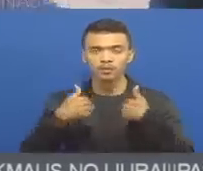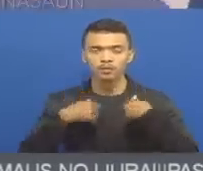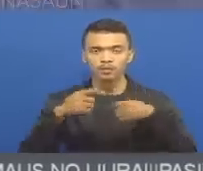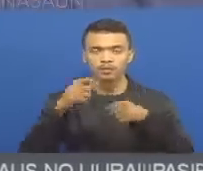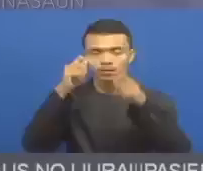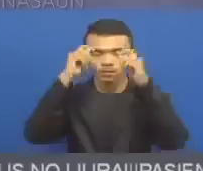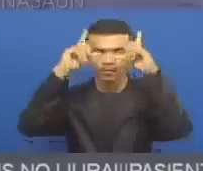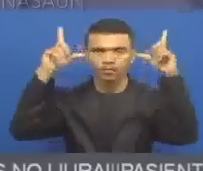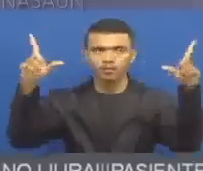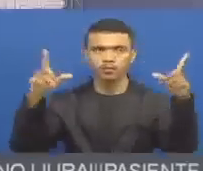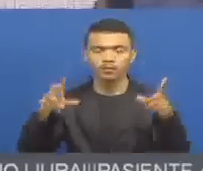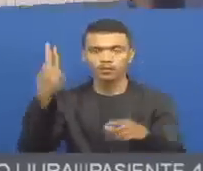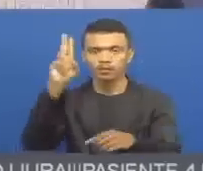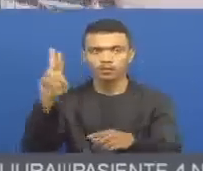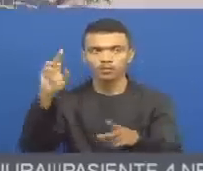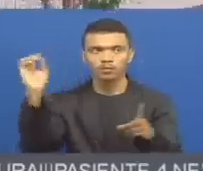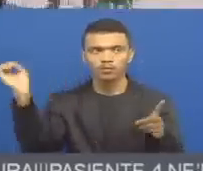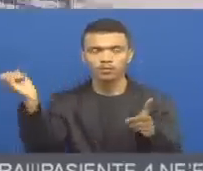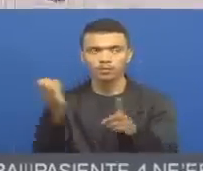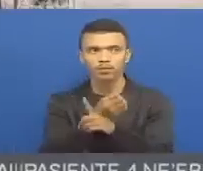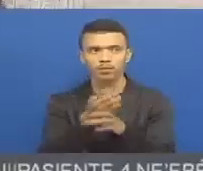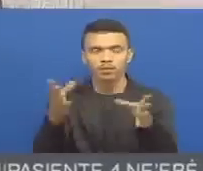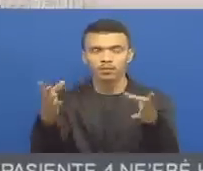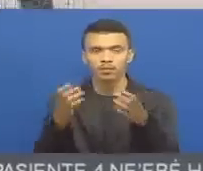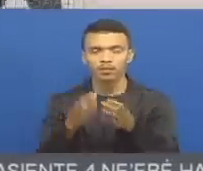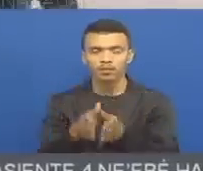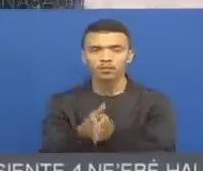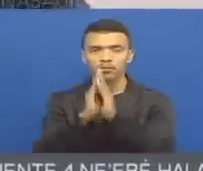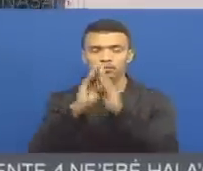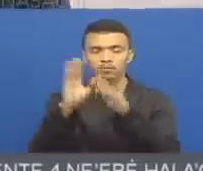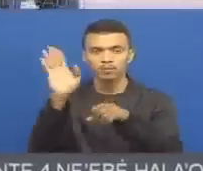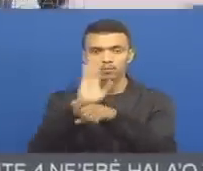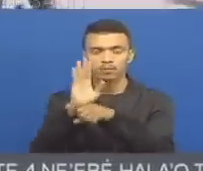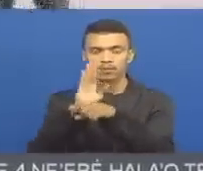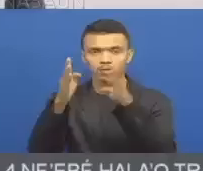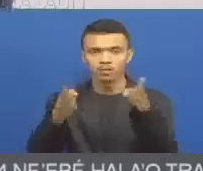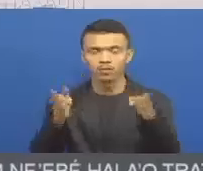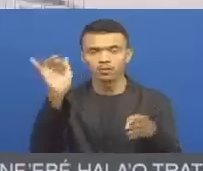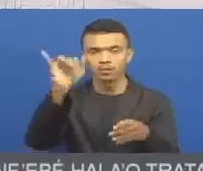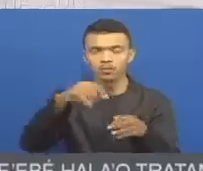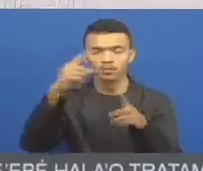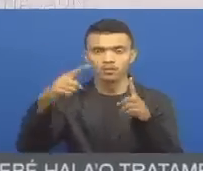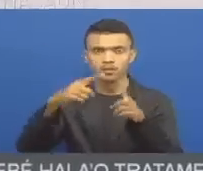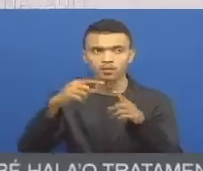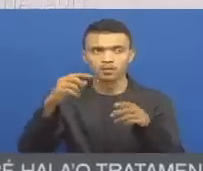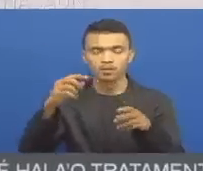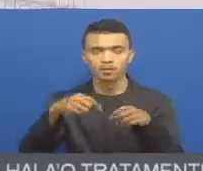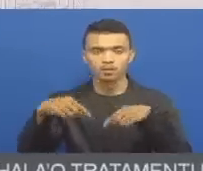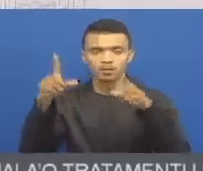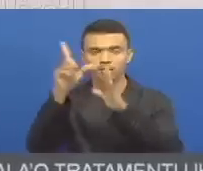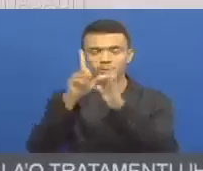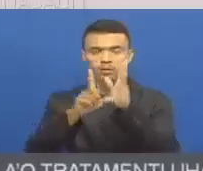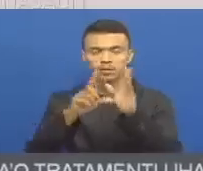Eu não uso a oportunidade, eu quero apelar para o operador econômico de Sirahoto. Mas em Gira, tem a lei que permite a fã o produto de Sirahoto